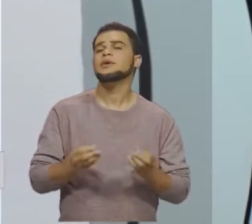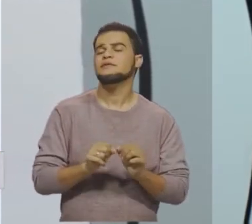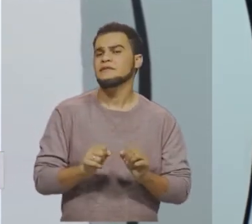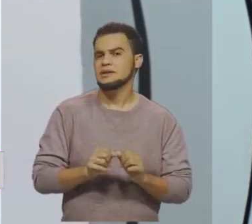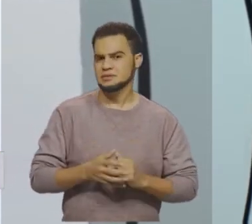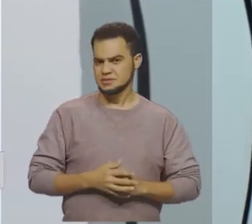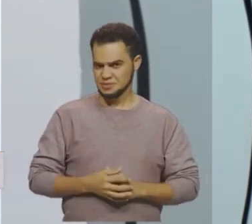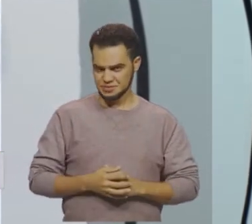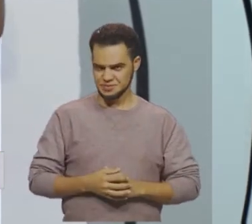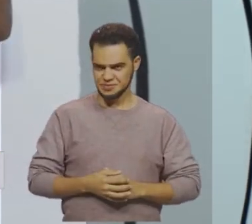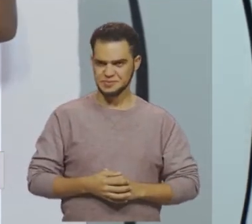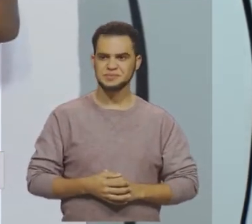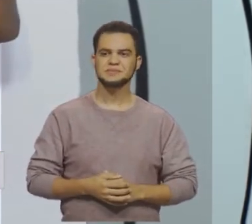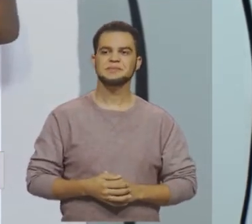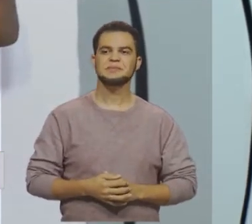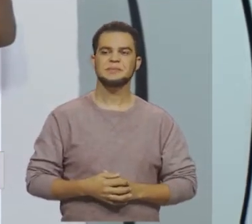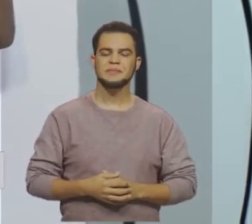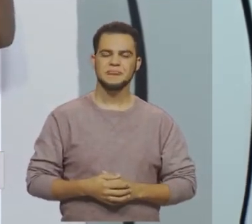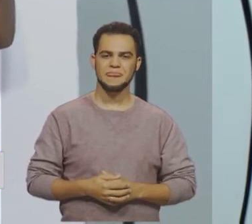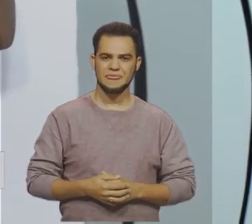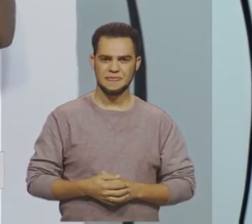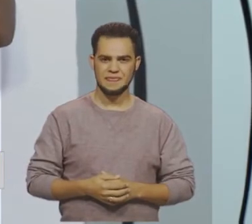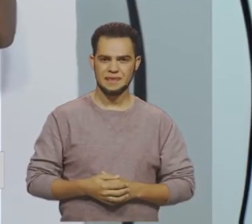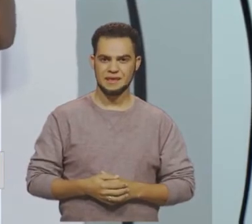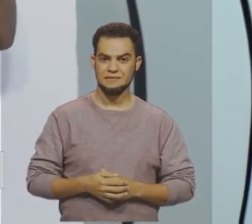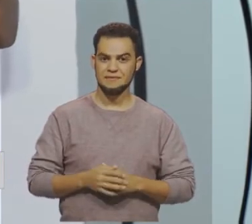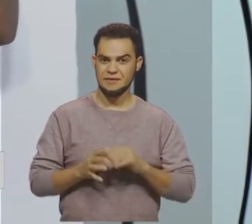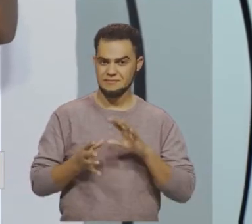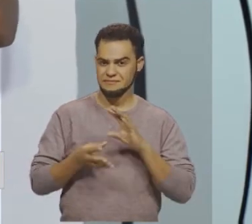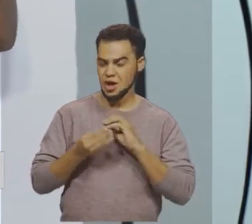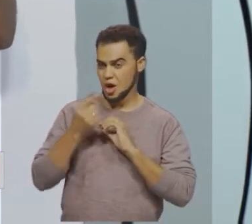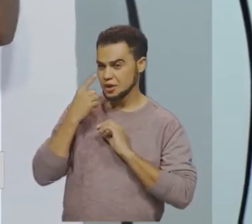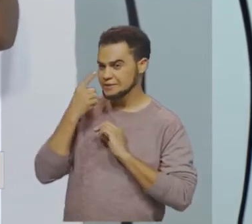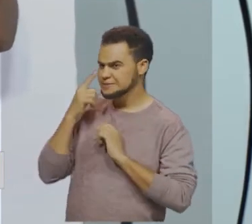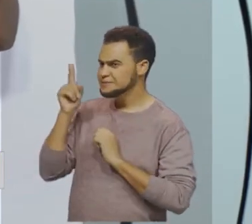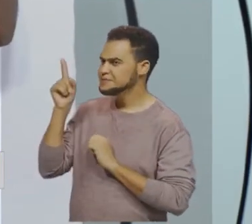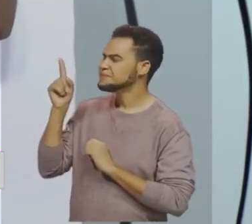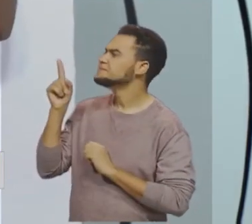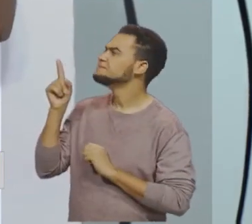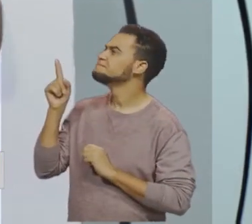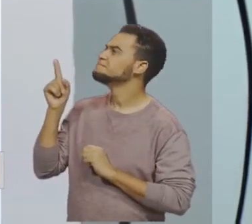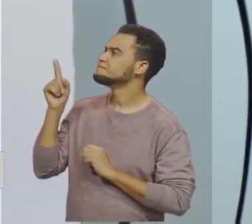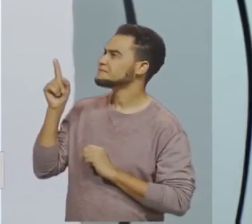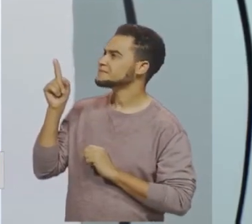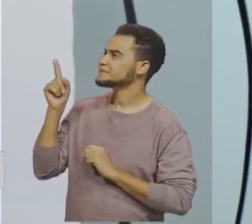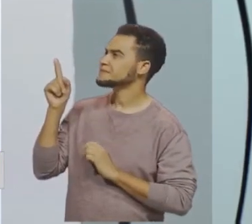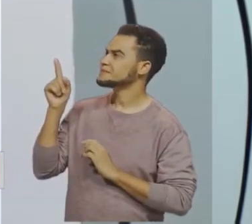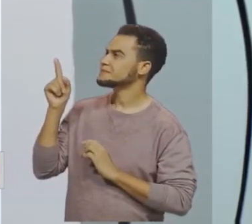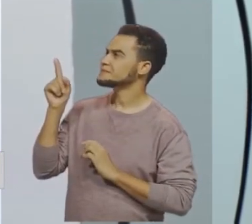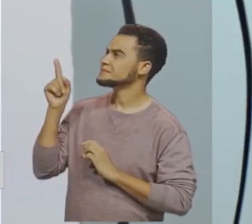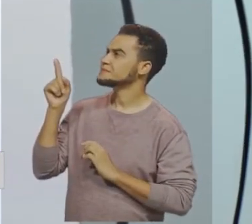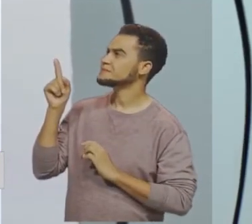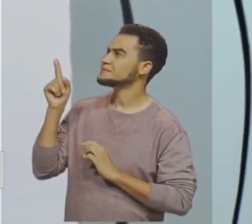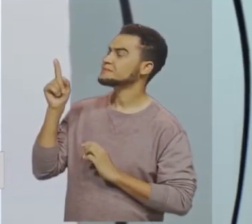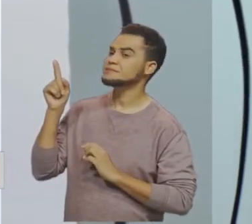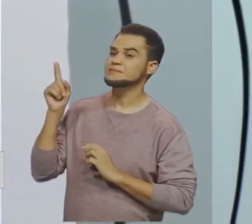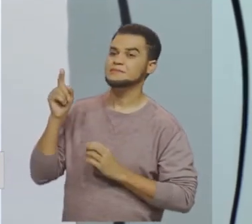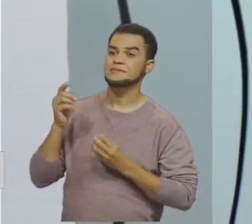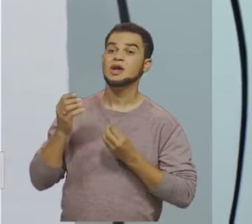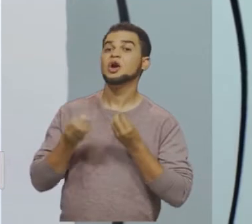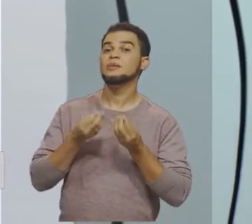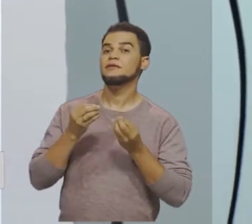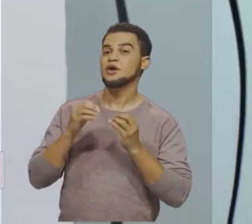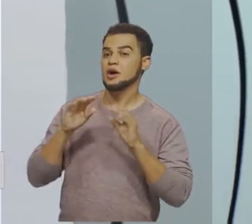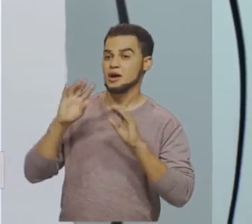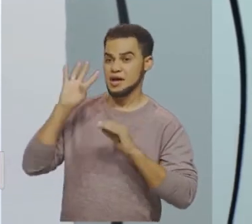2 fatorial. Tentar ganhar tempo aqui, porque o tempo está curto. Menos 2. Beleza. Resolve isso aqui dentro